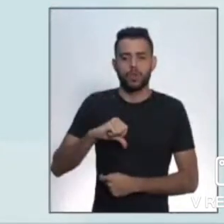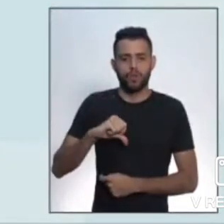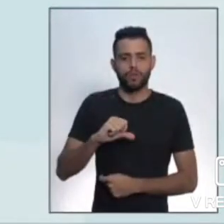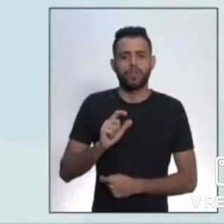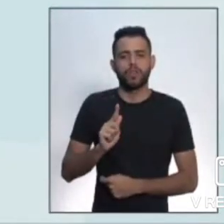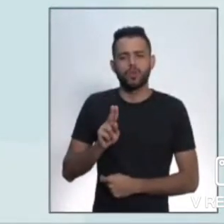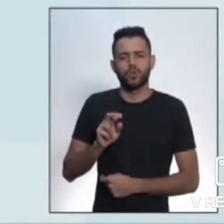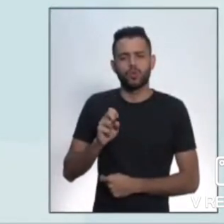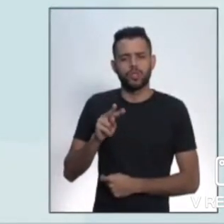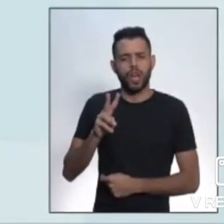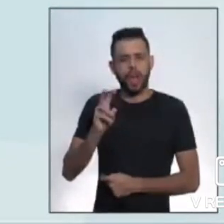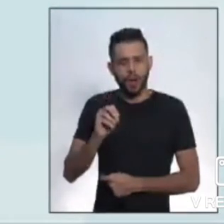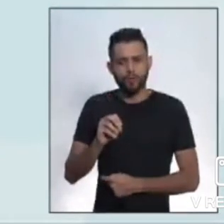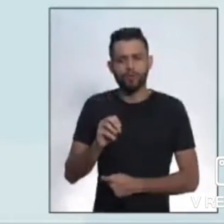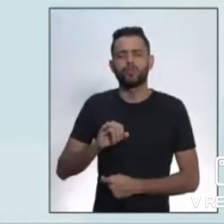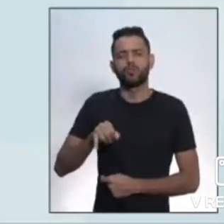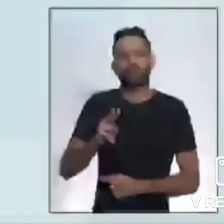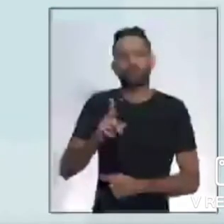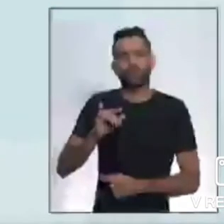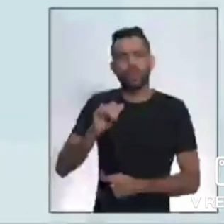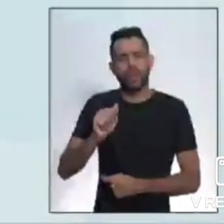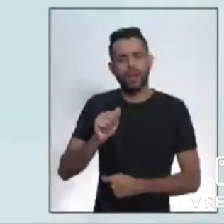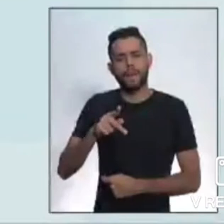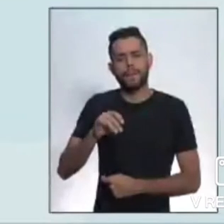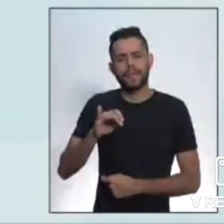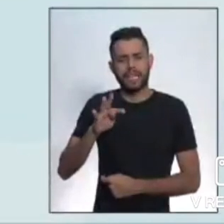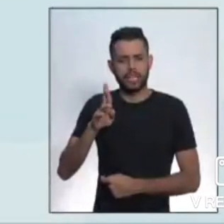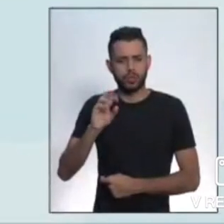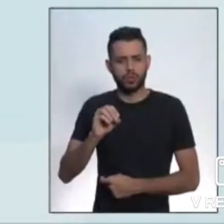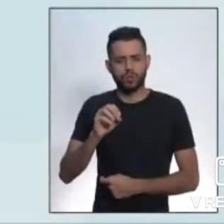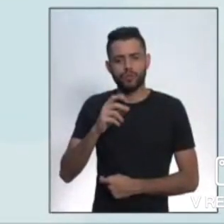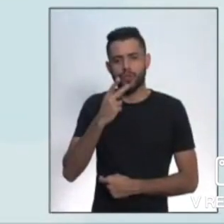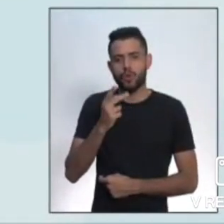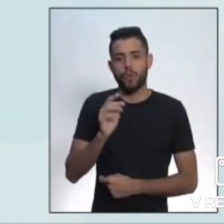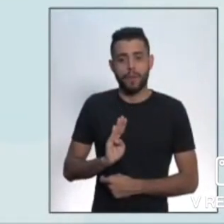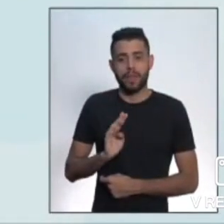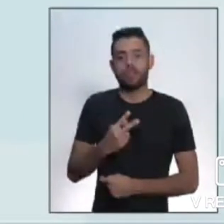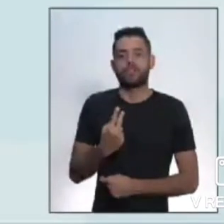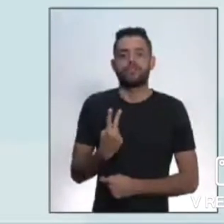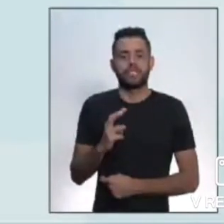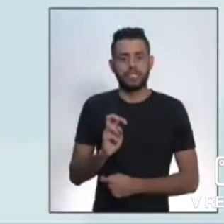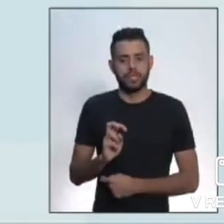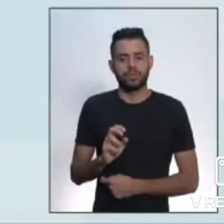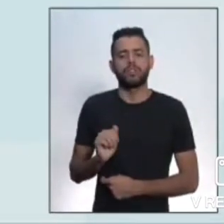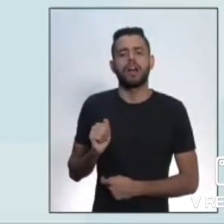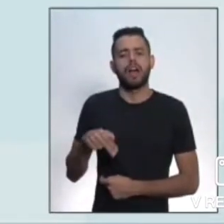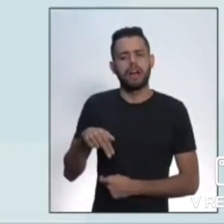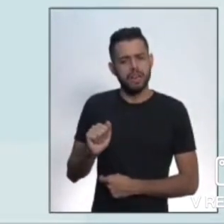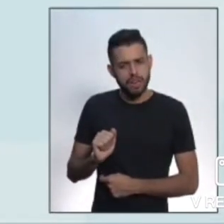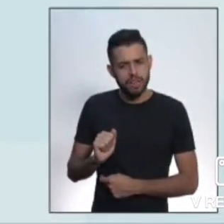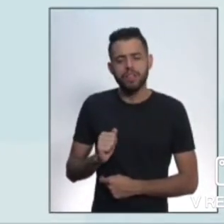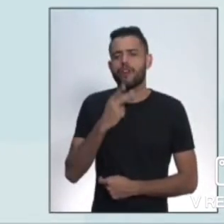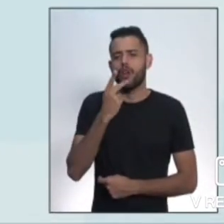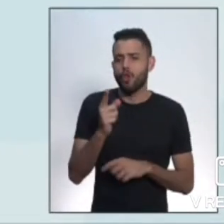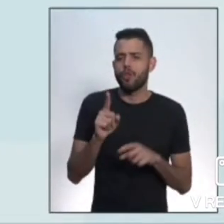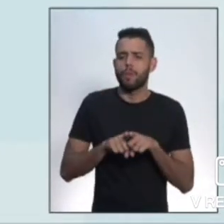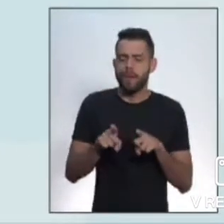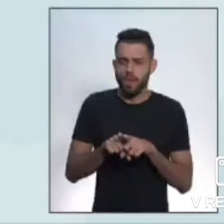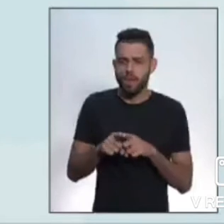Gustavo, Pietro, Júlia, né, falaram no item B, 25. A Ana também falou, né?